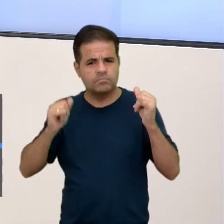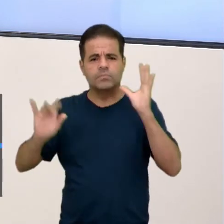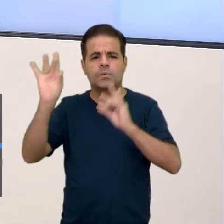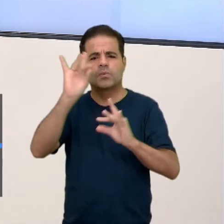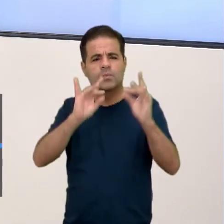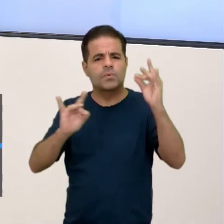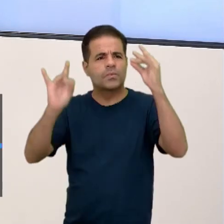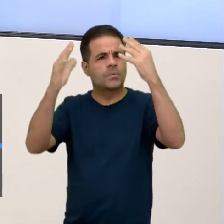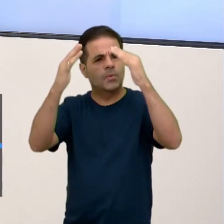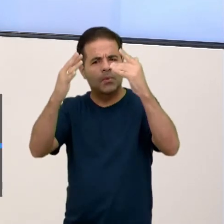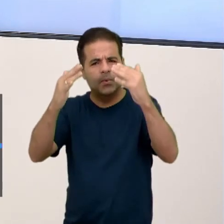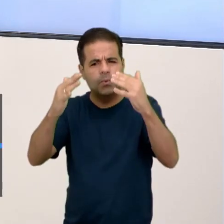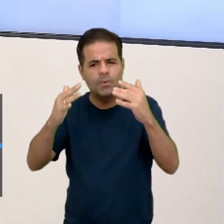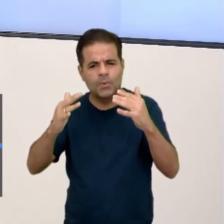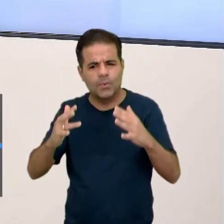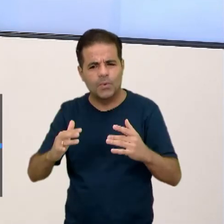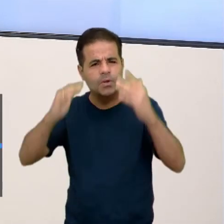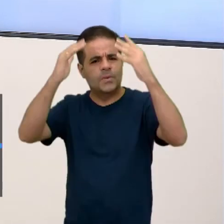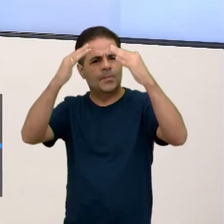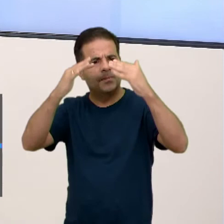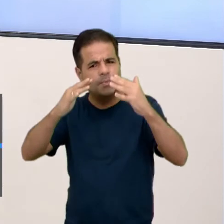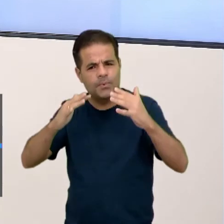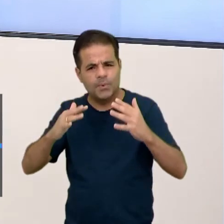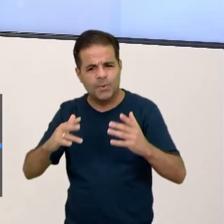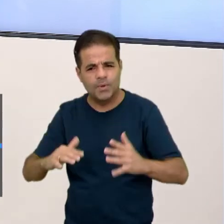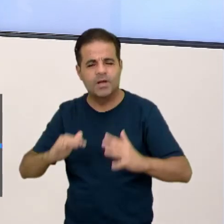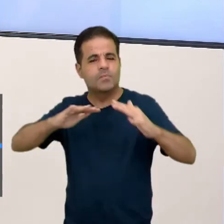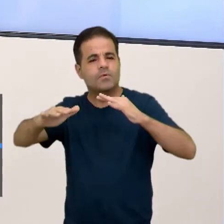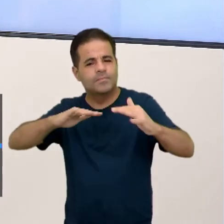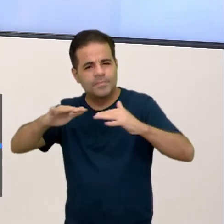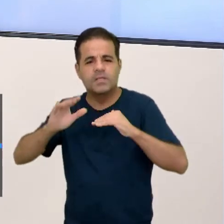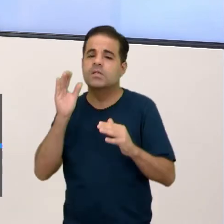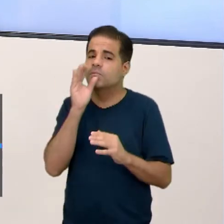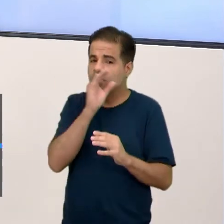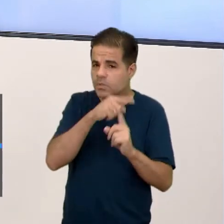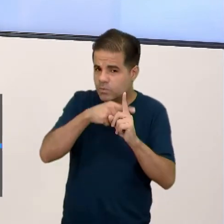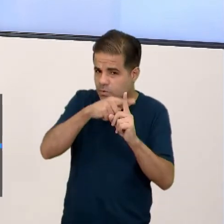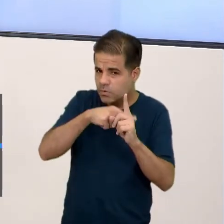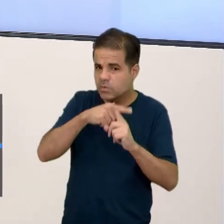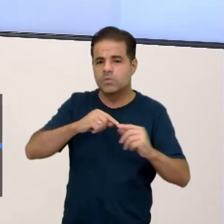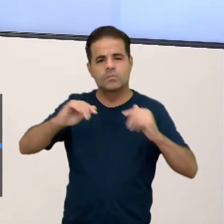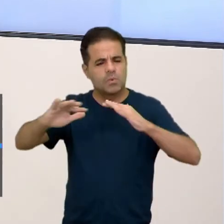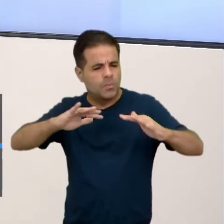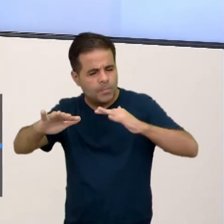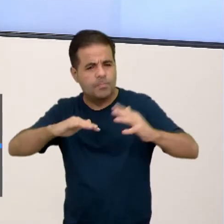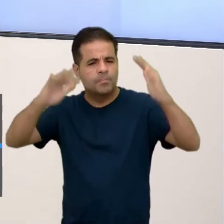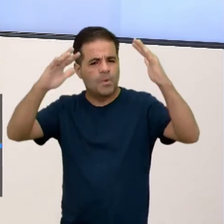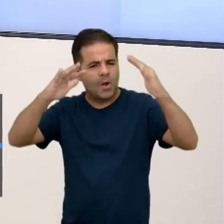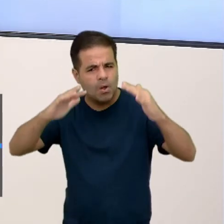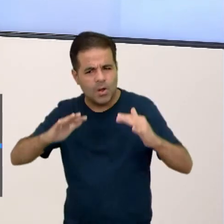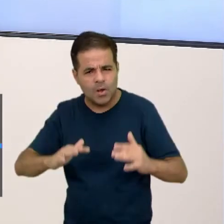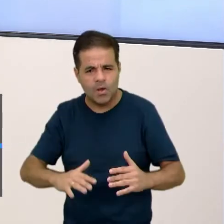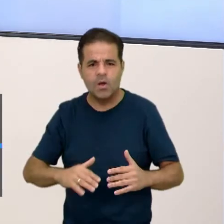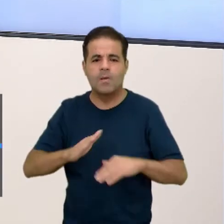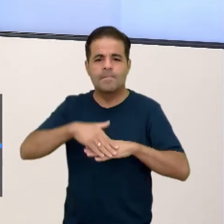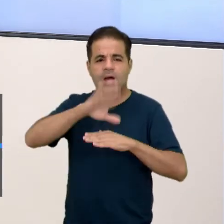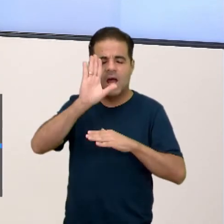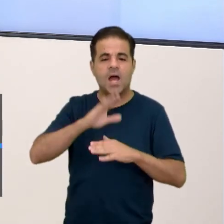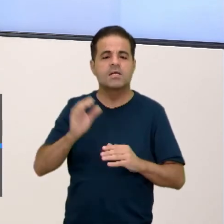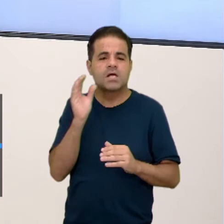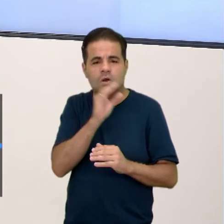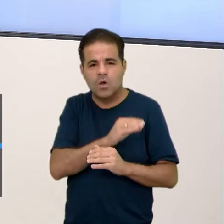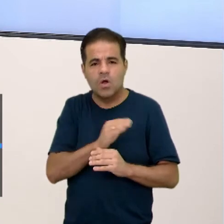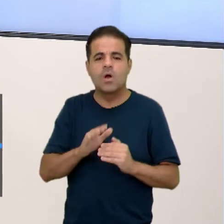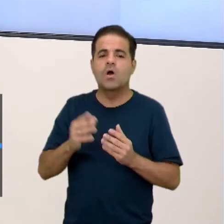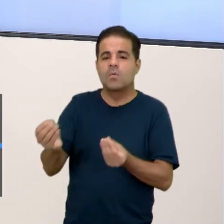partículas, estão com as suas partículas em bastante movimento, né? A temperatura a gente já sabe que é o movimento dessas partículas. Quanto mais calor a fonte